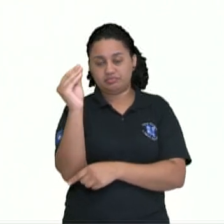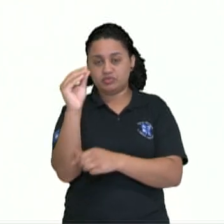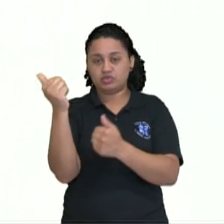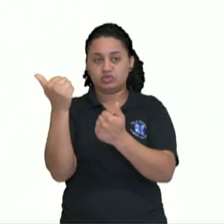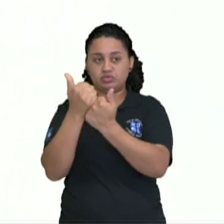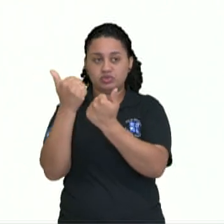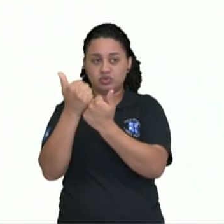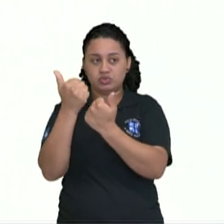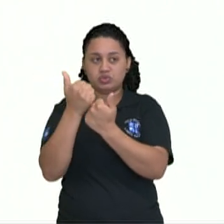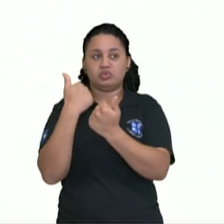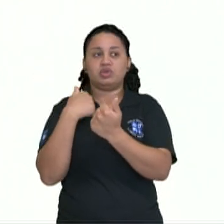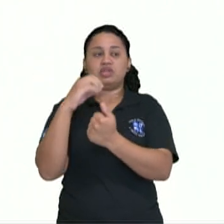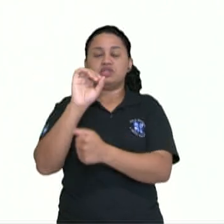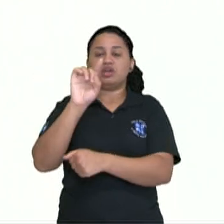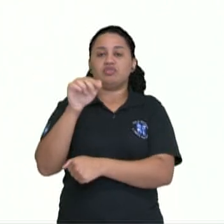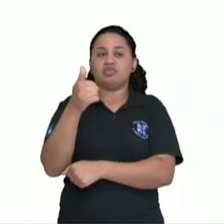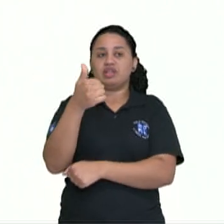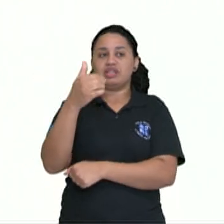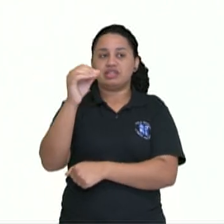vezes o comprimento, que é